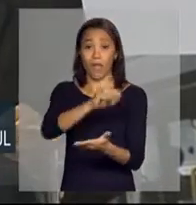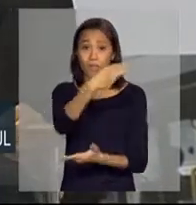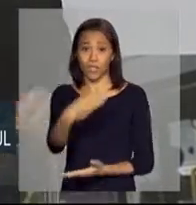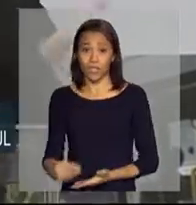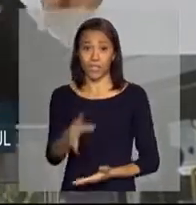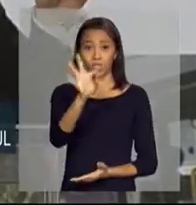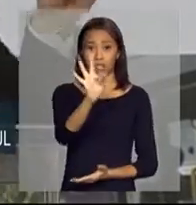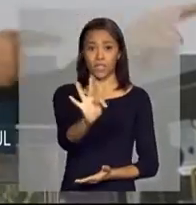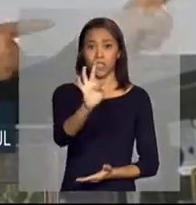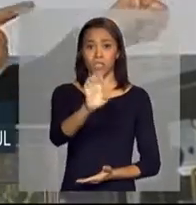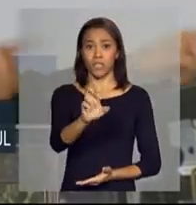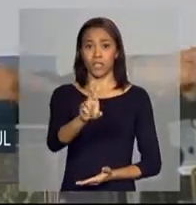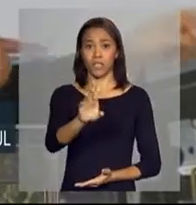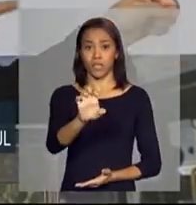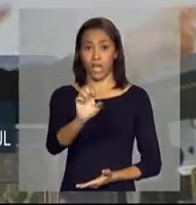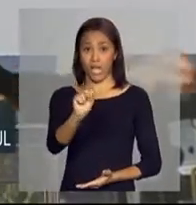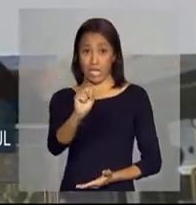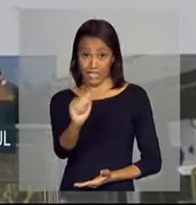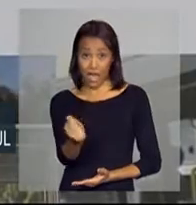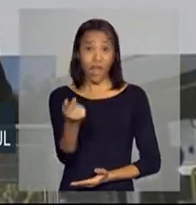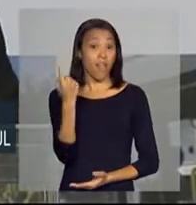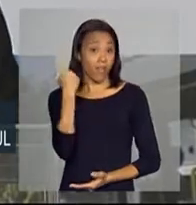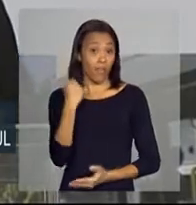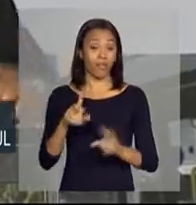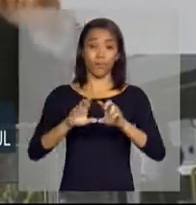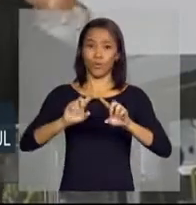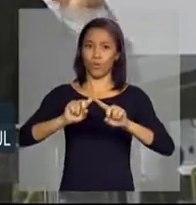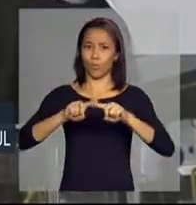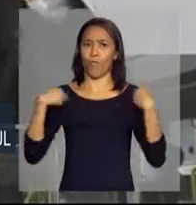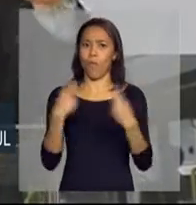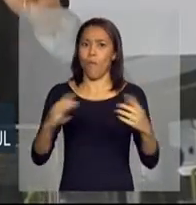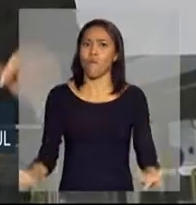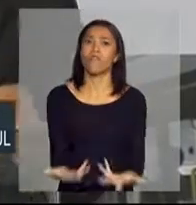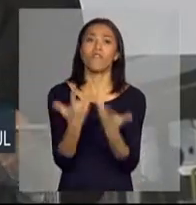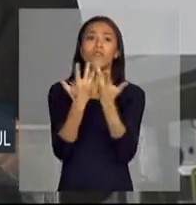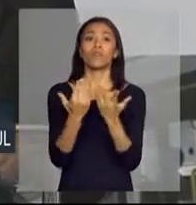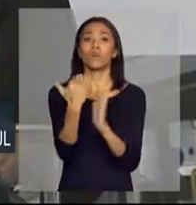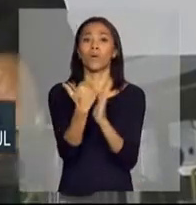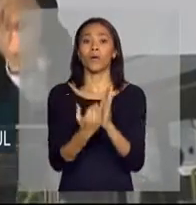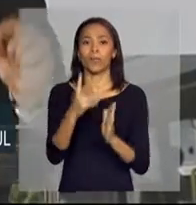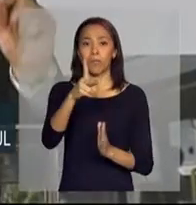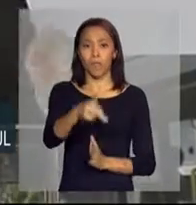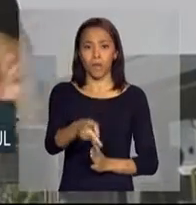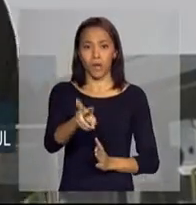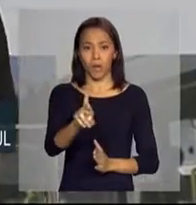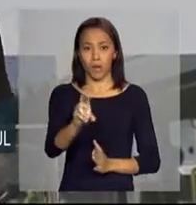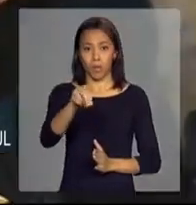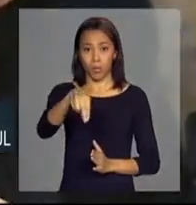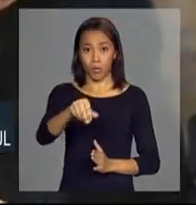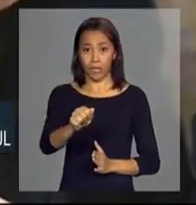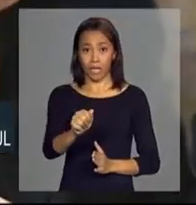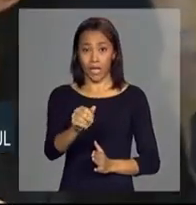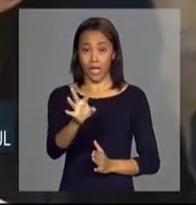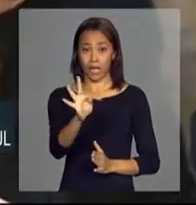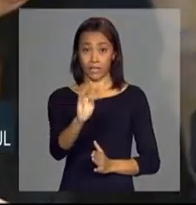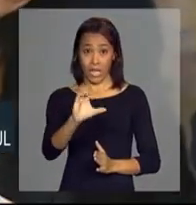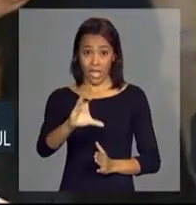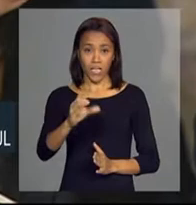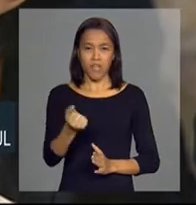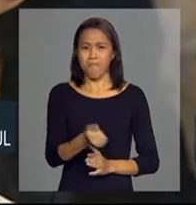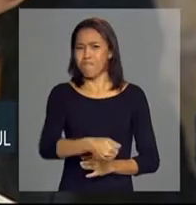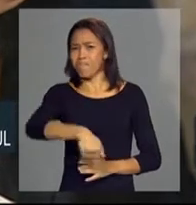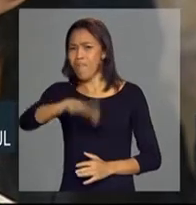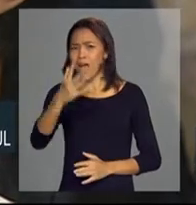Campelo, lá no evento do Pronatec, onde mais de 2 mil pessoas receberam seus